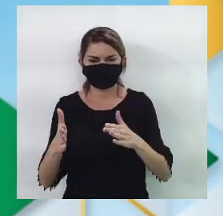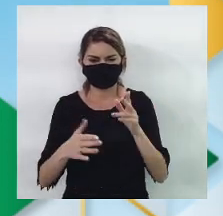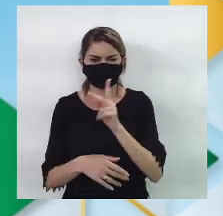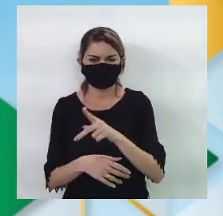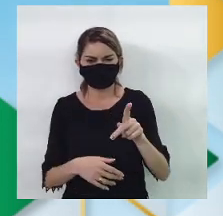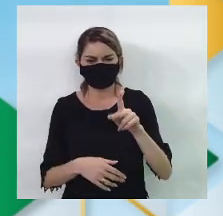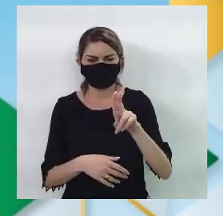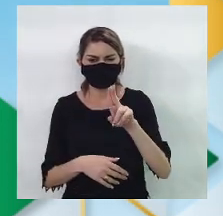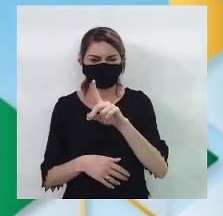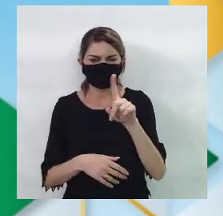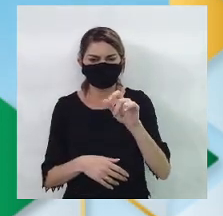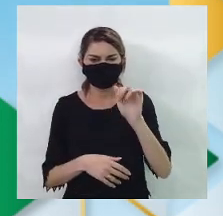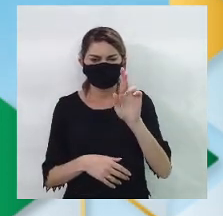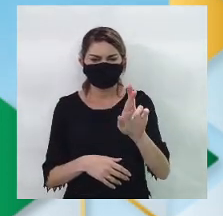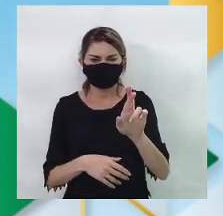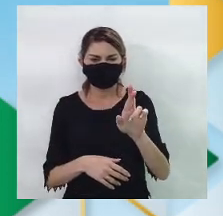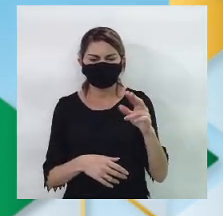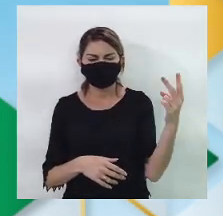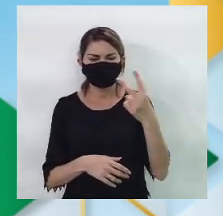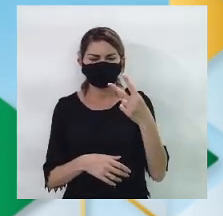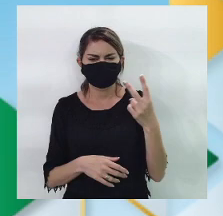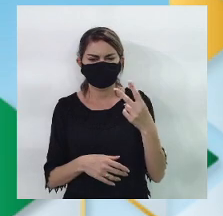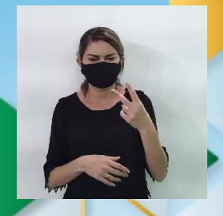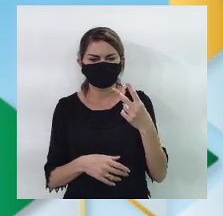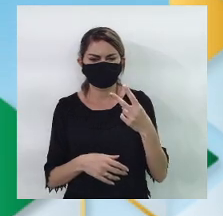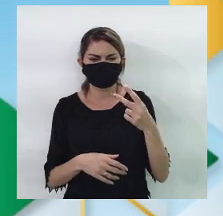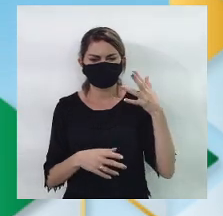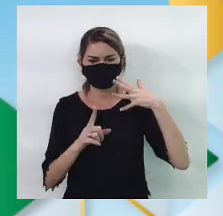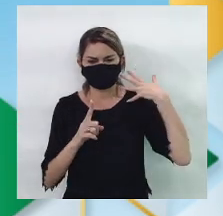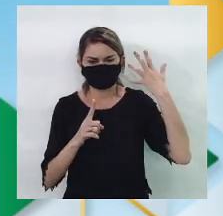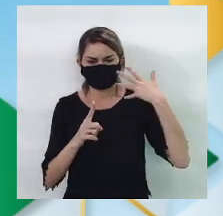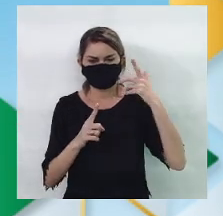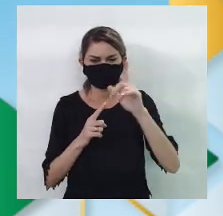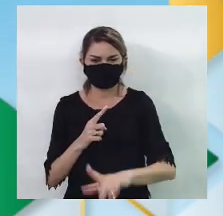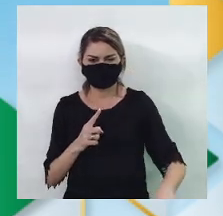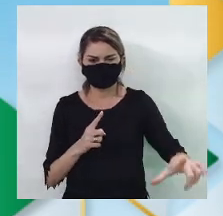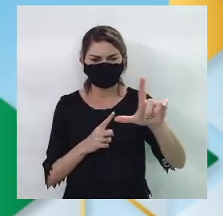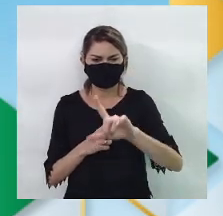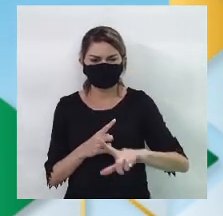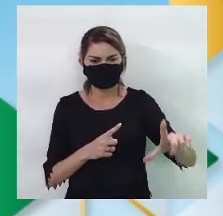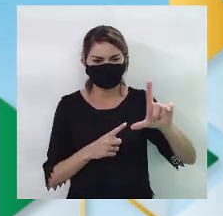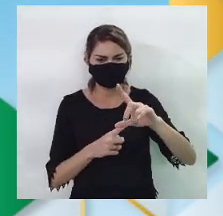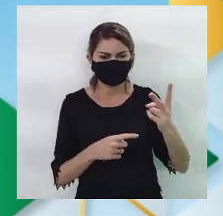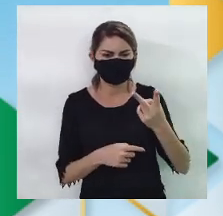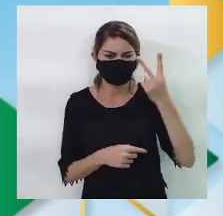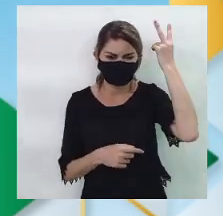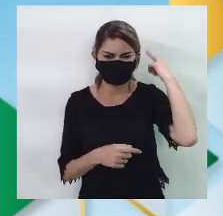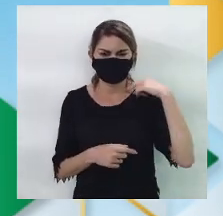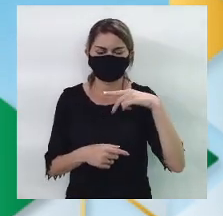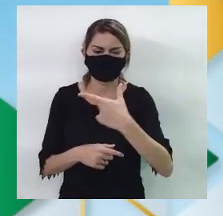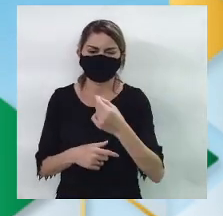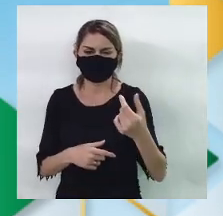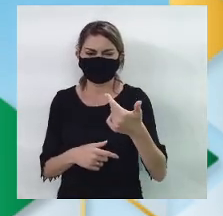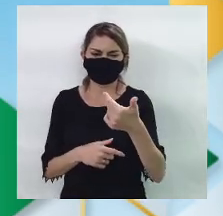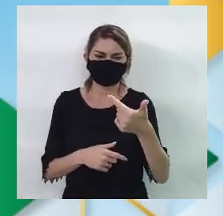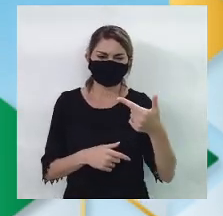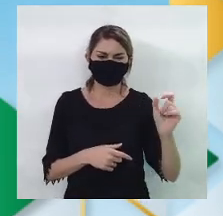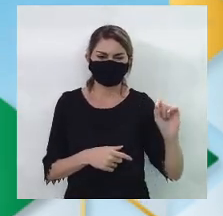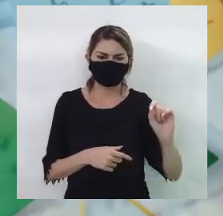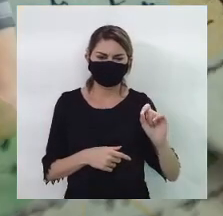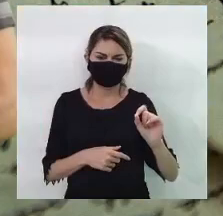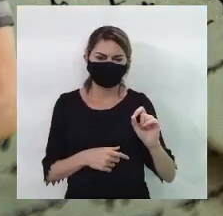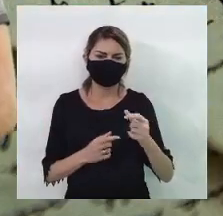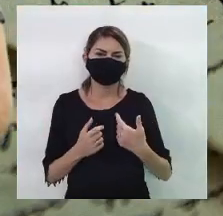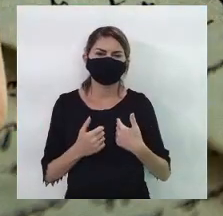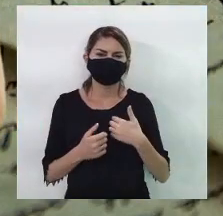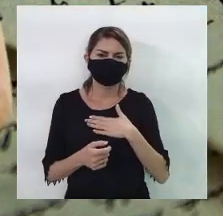professora Luzilá, foi a segunda palestra literária para vestibulandos, isso foi em 2002. Não,